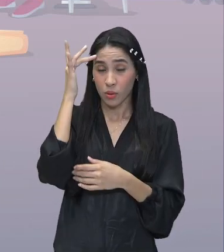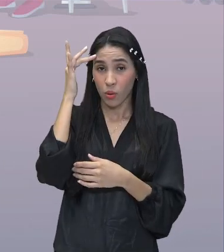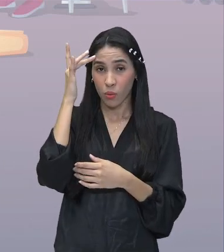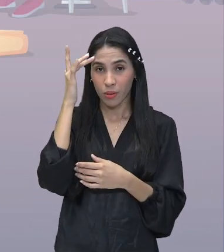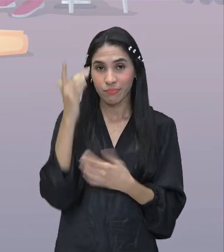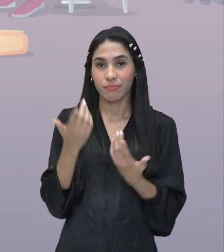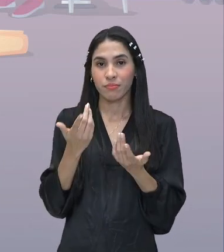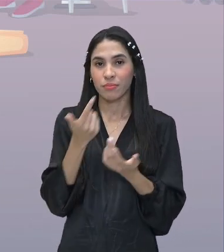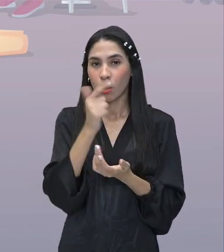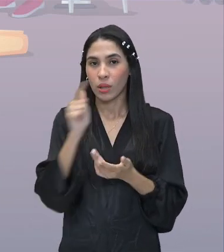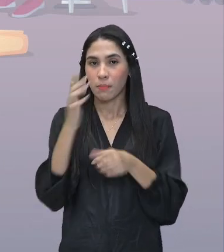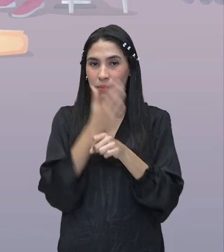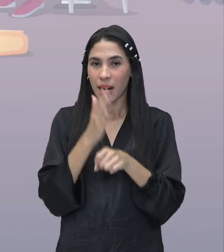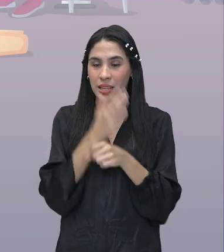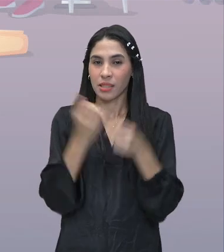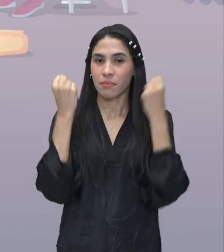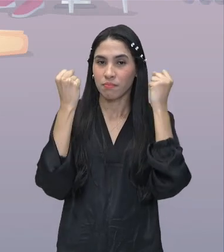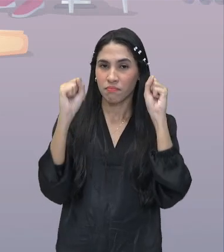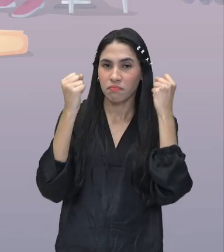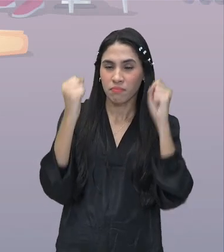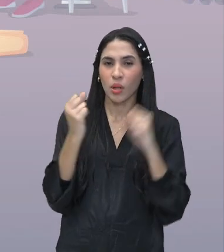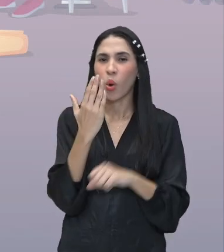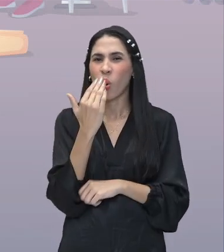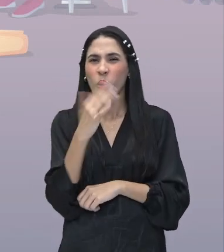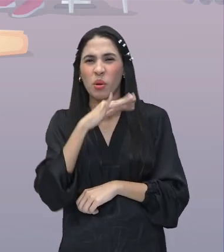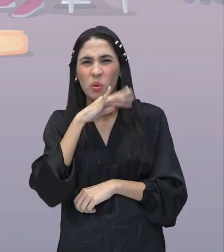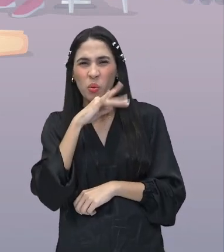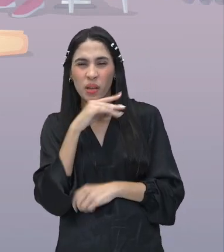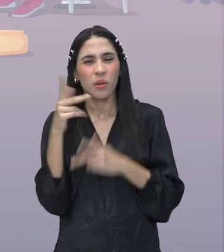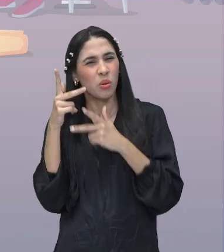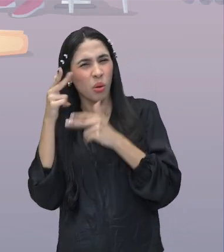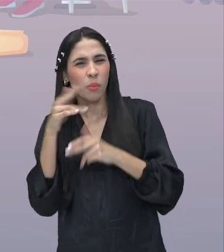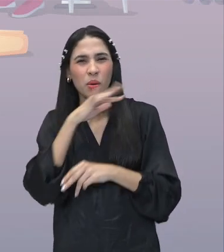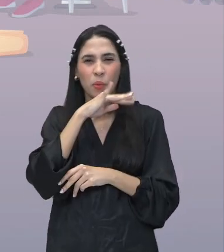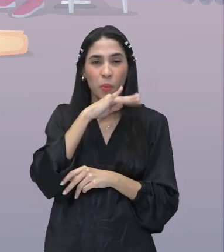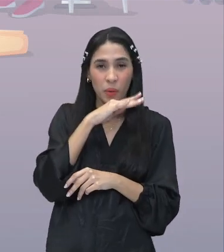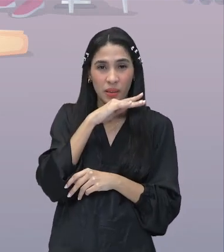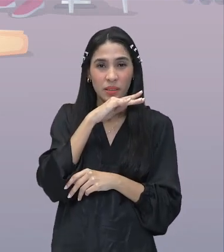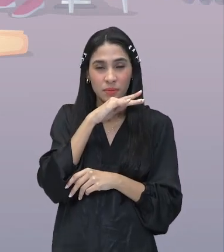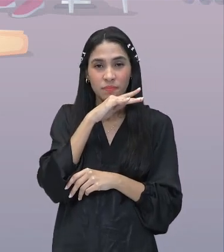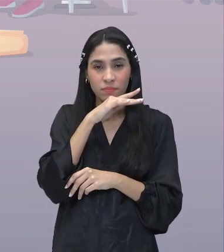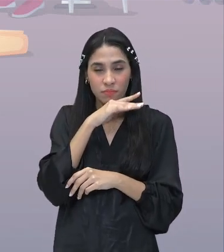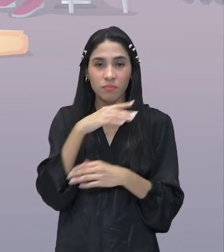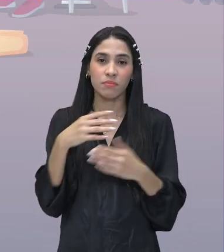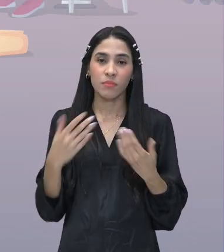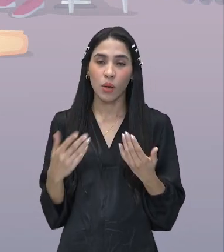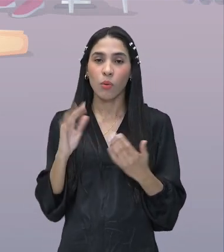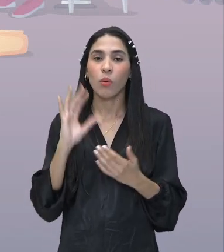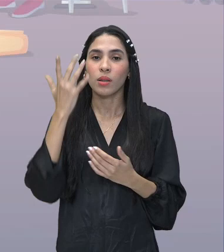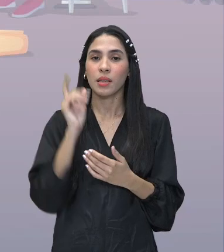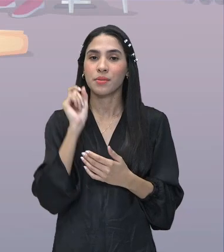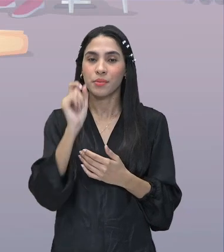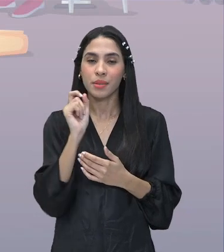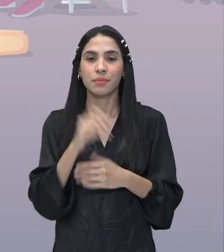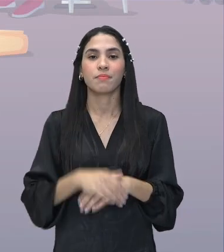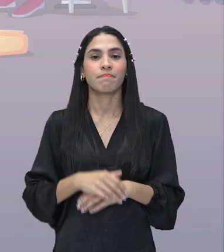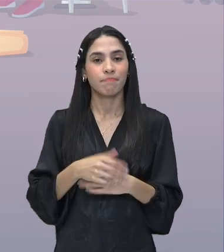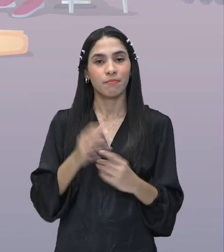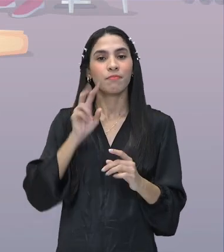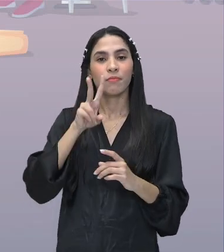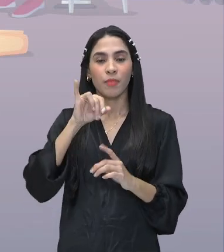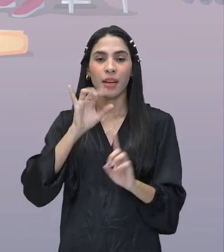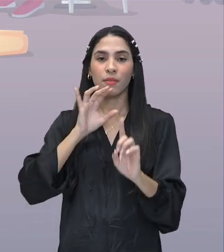faz atividade física, que se alimenta mal, que dorme mal, que não se hidrata adequadamente, provavelmente ela